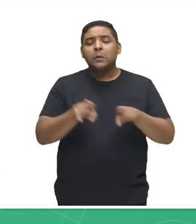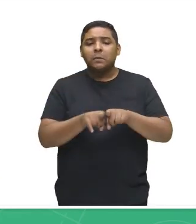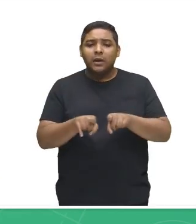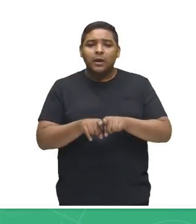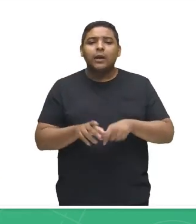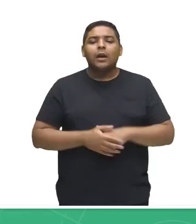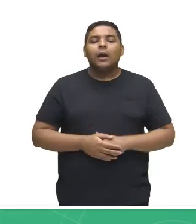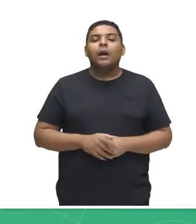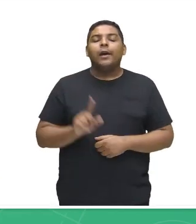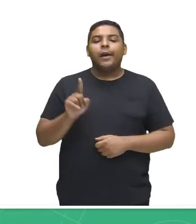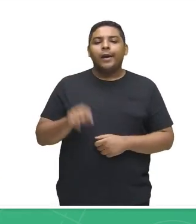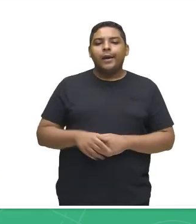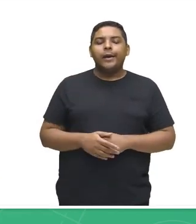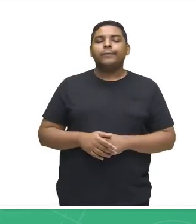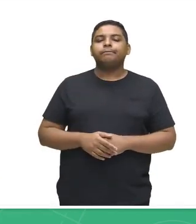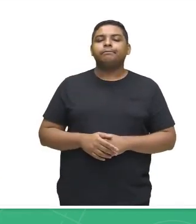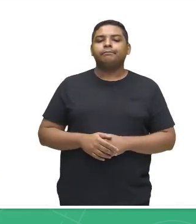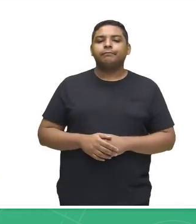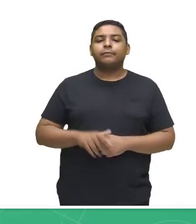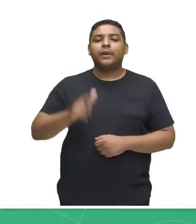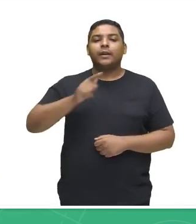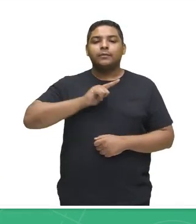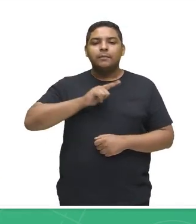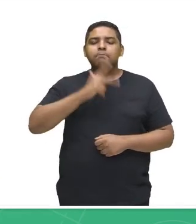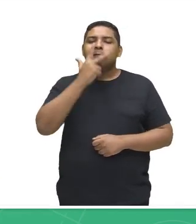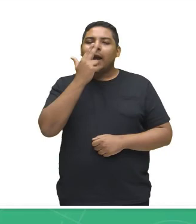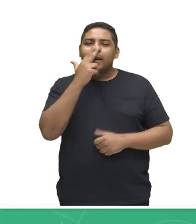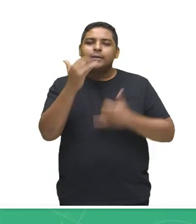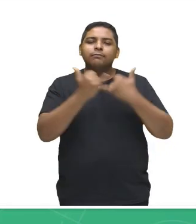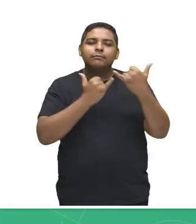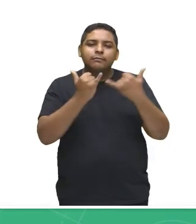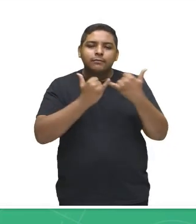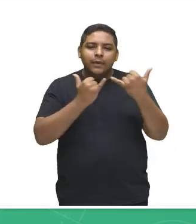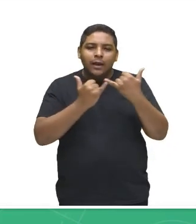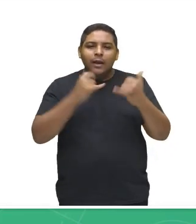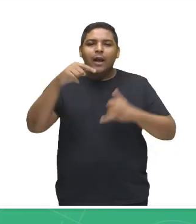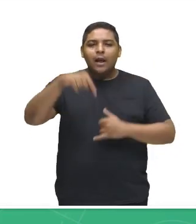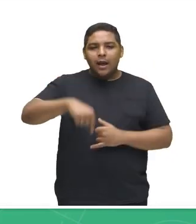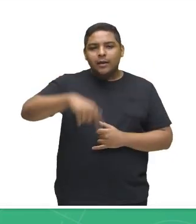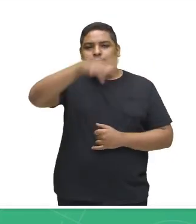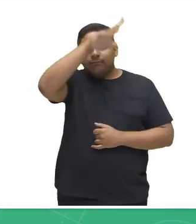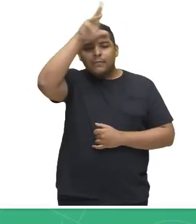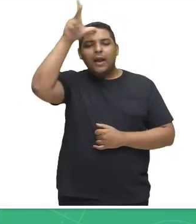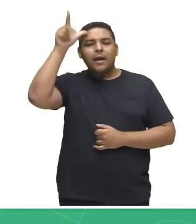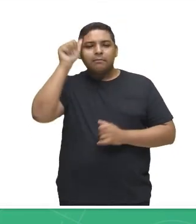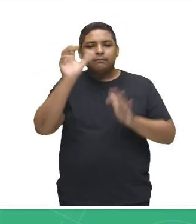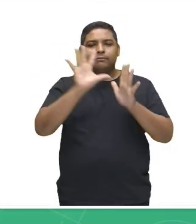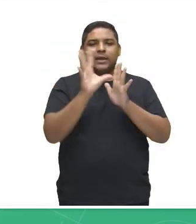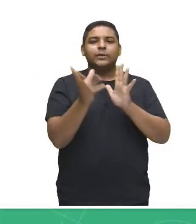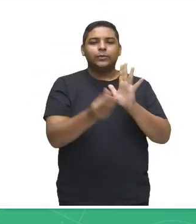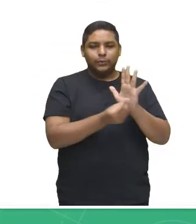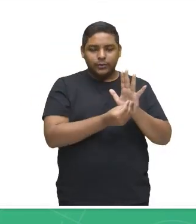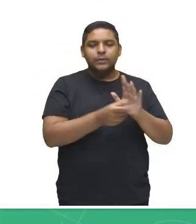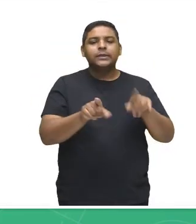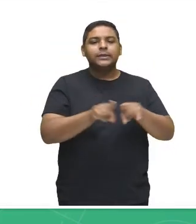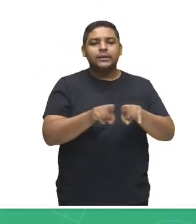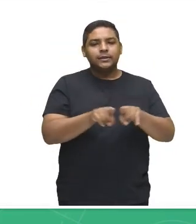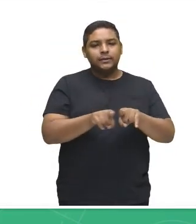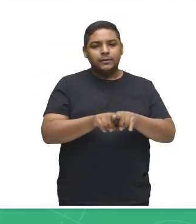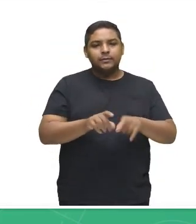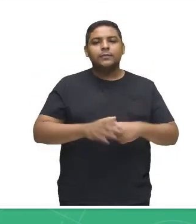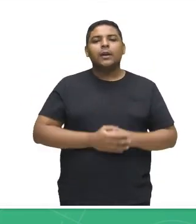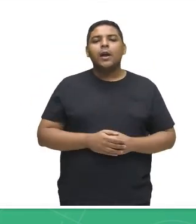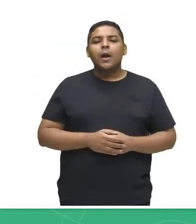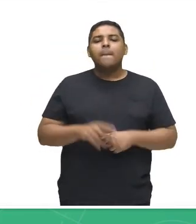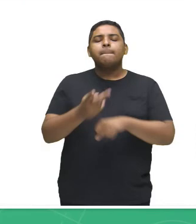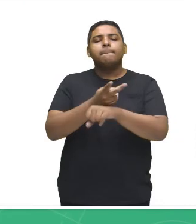comum com as nossas civilizações aqui da região amazônica, do continente americano, que sempre vão procurar as margens dos